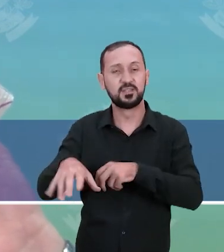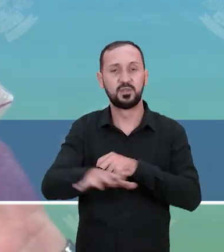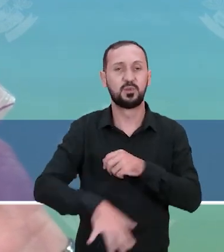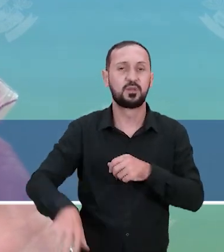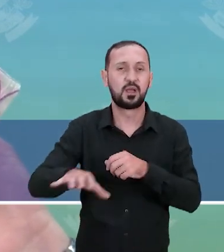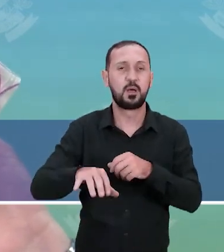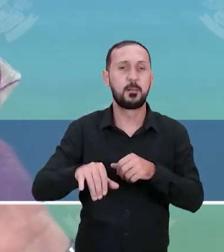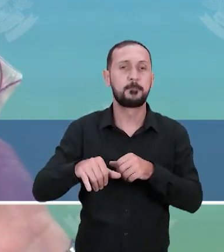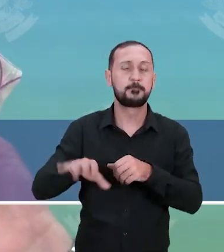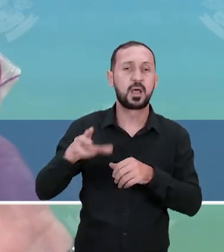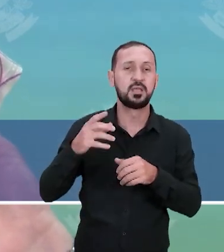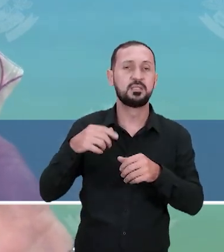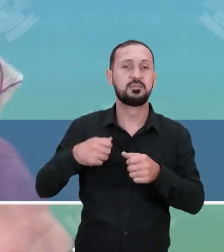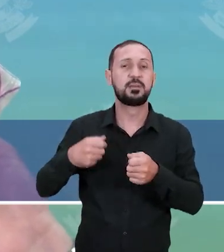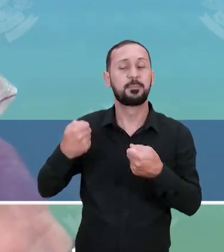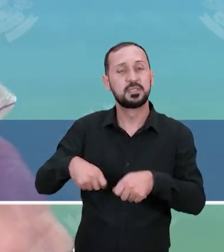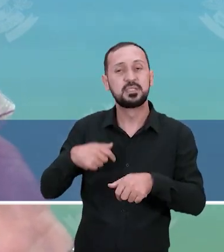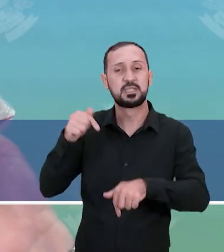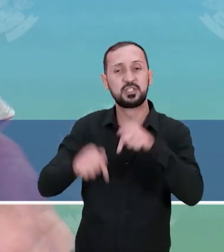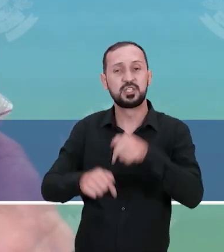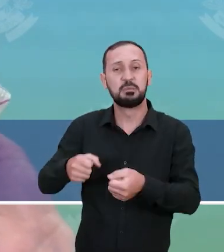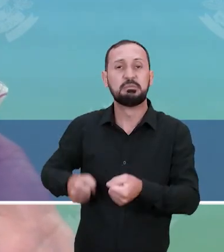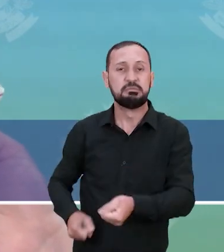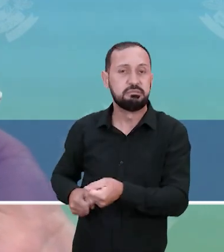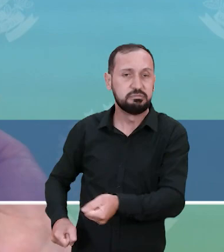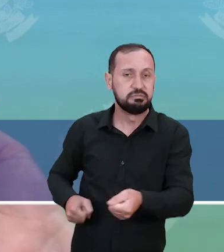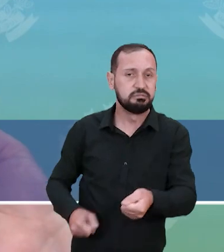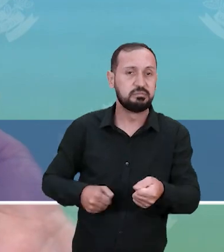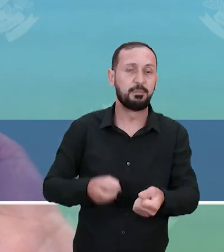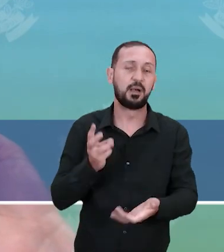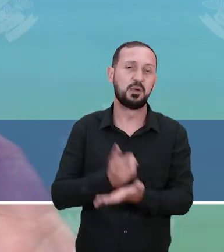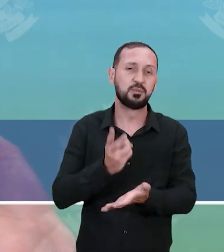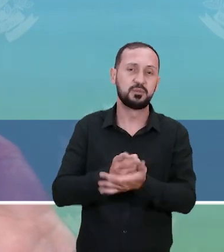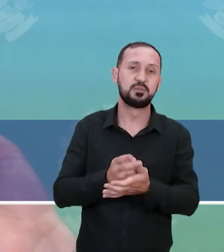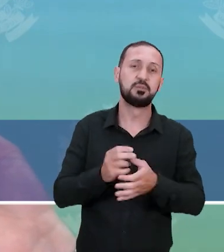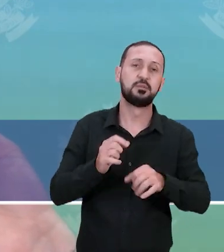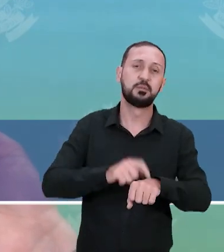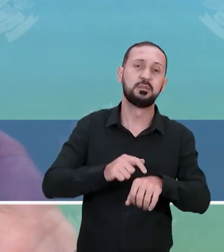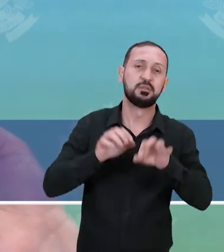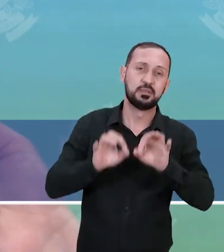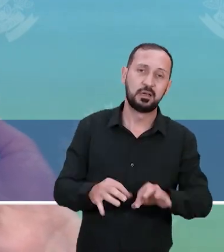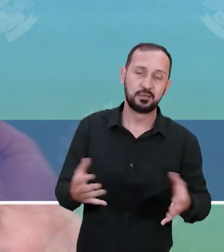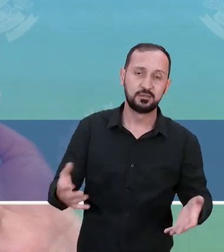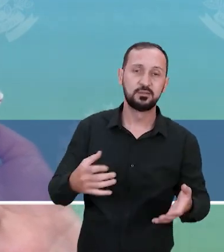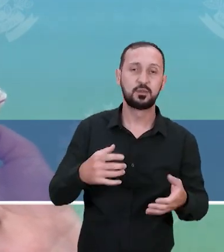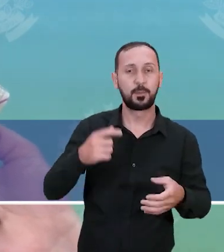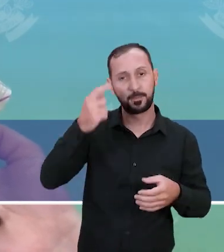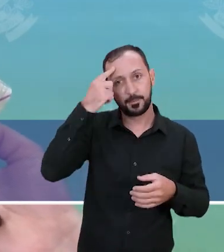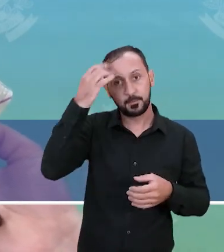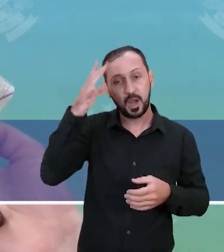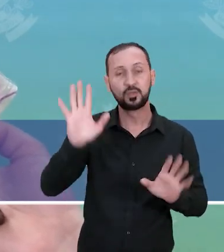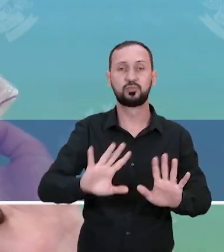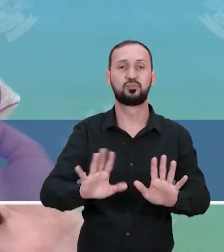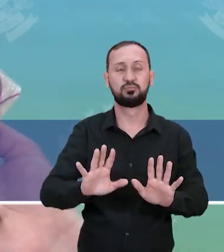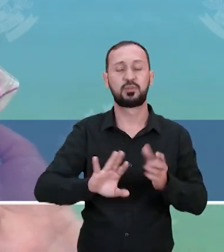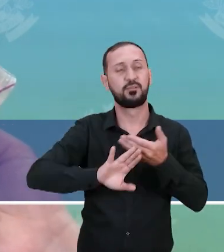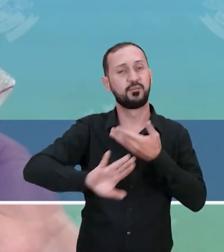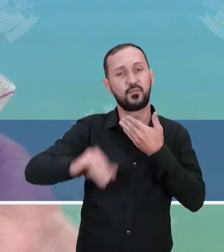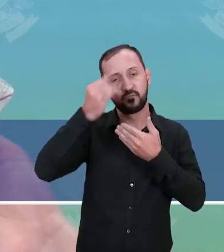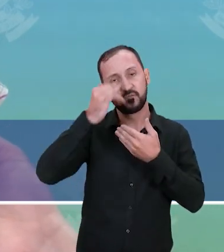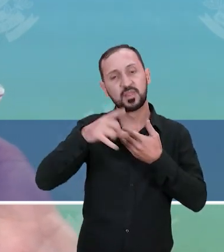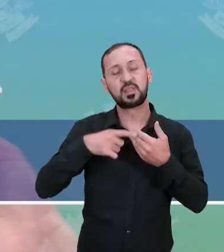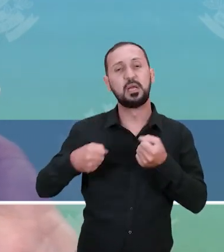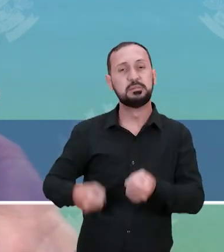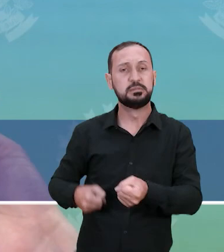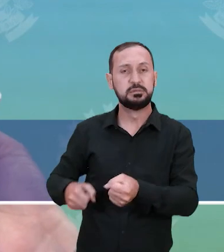produzida localmente, mais produtos químicos você precisa para manter esse alimento nas condições adequadas para serem consumidas. Então a ideia não é essa,